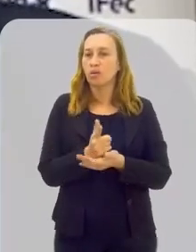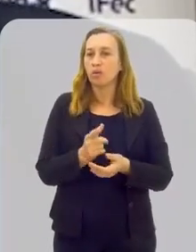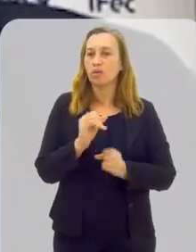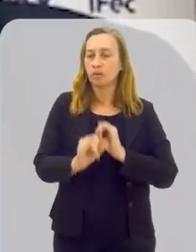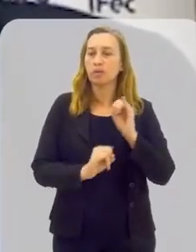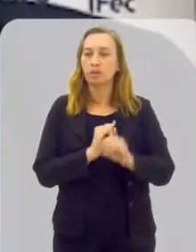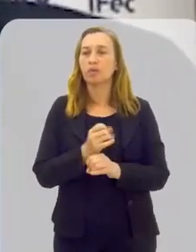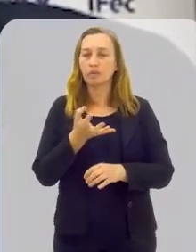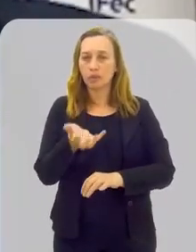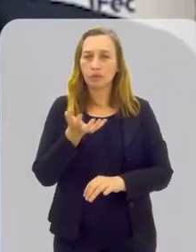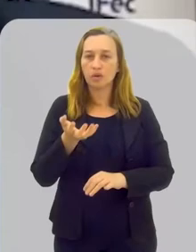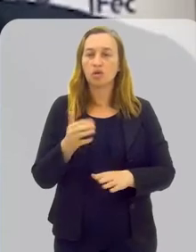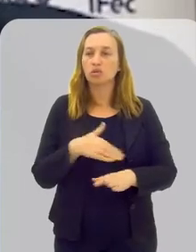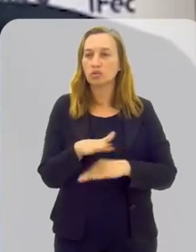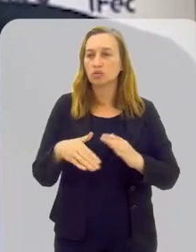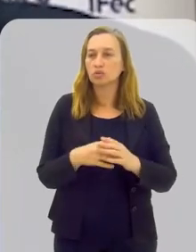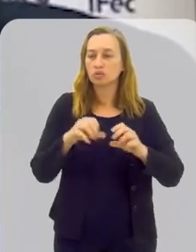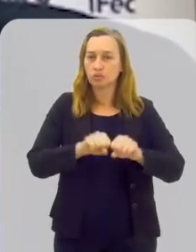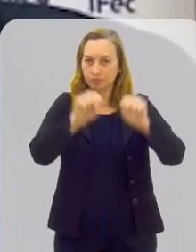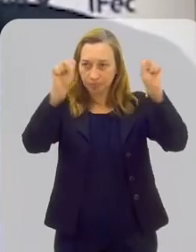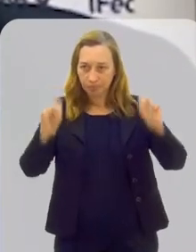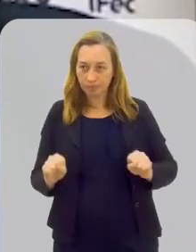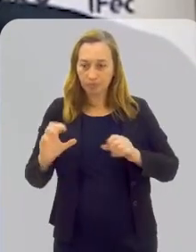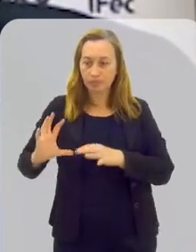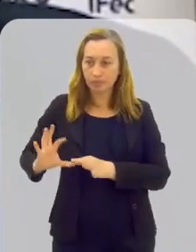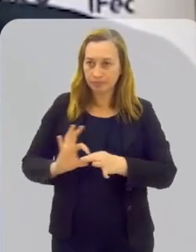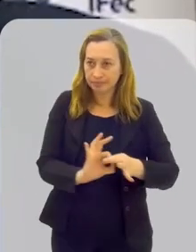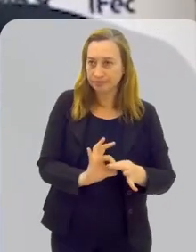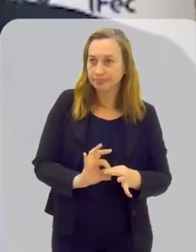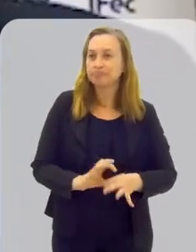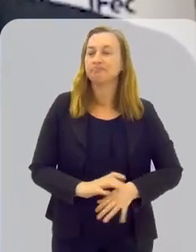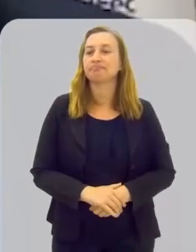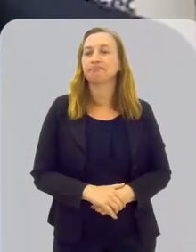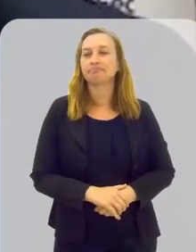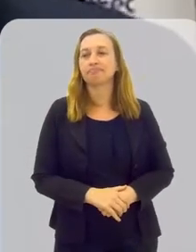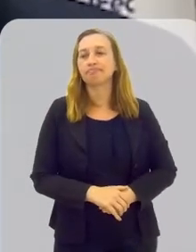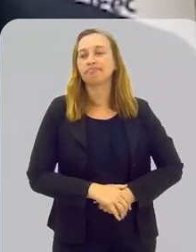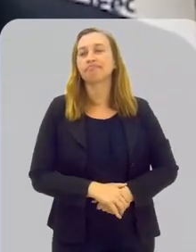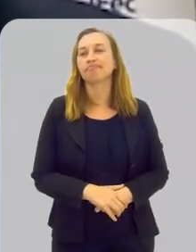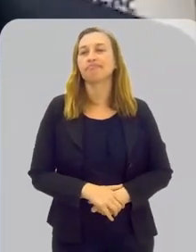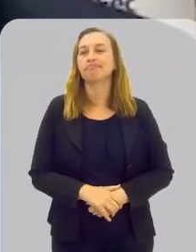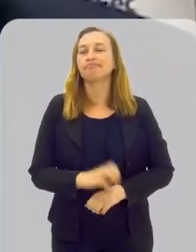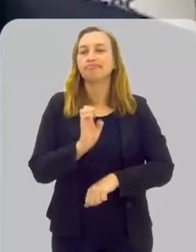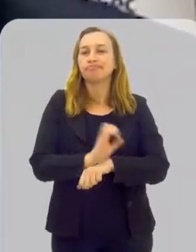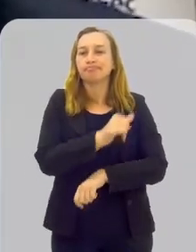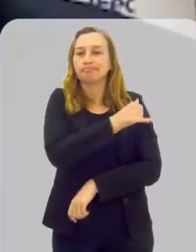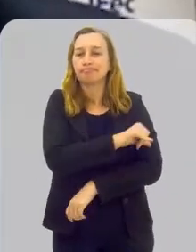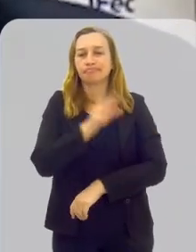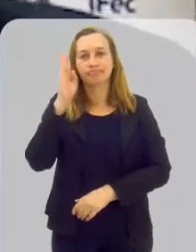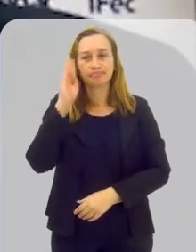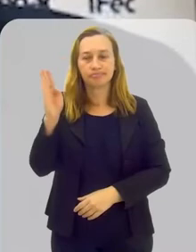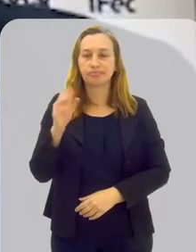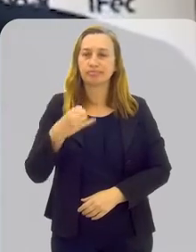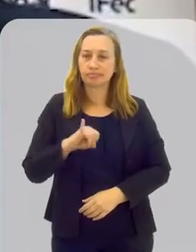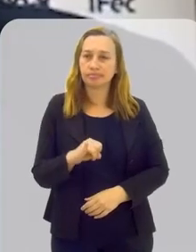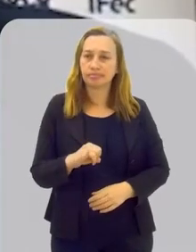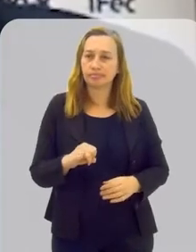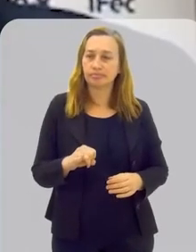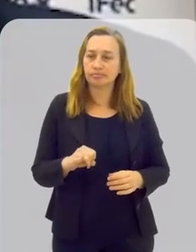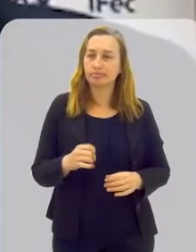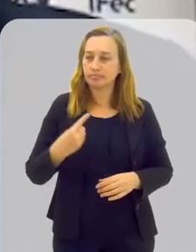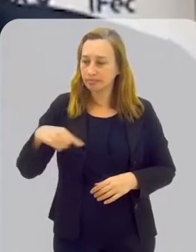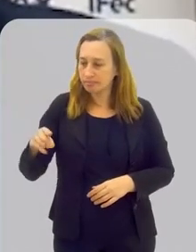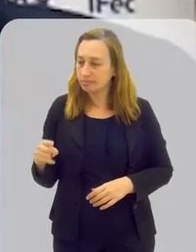por exemplo aí você compra na internet que você quiser então tem várias formas são todos sistemas integrados a gente é